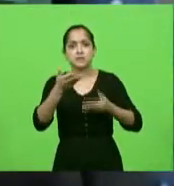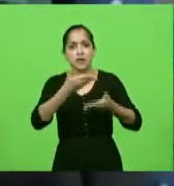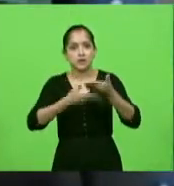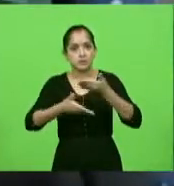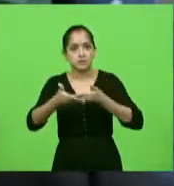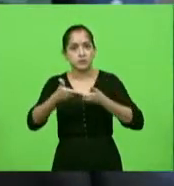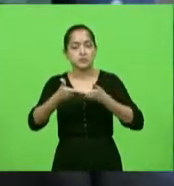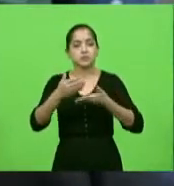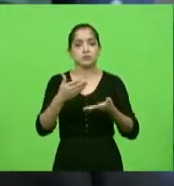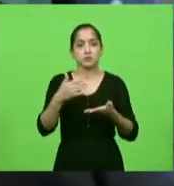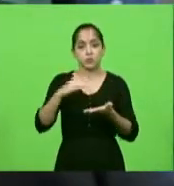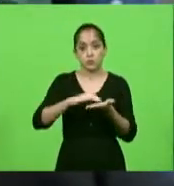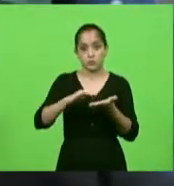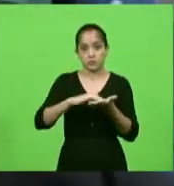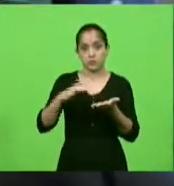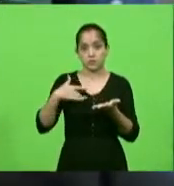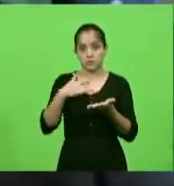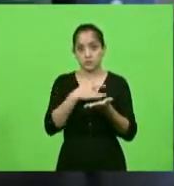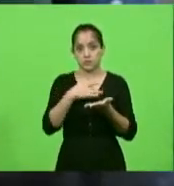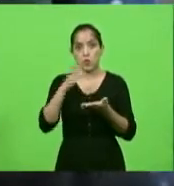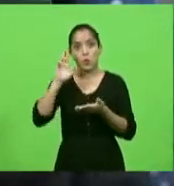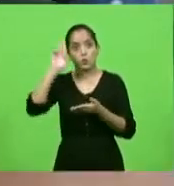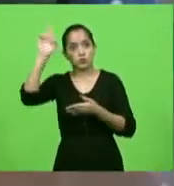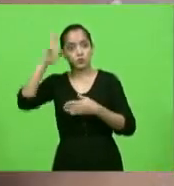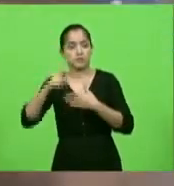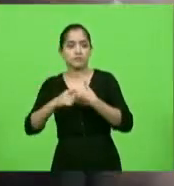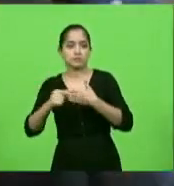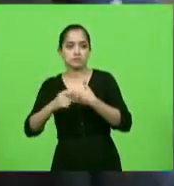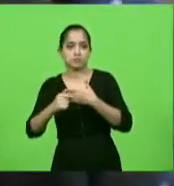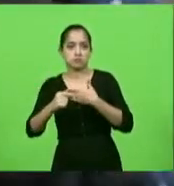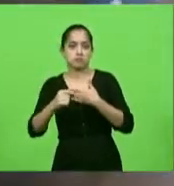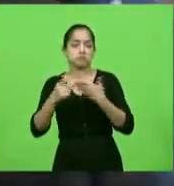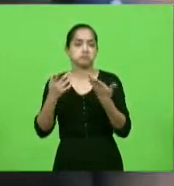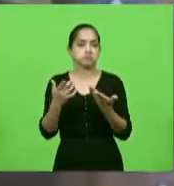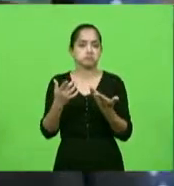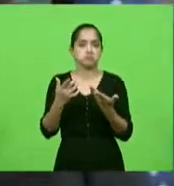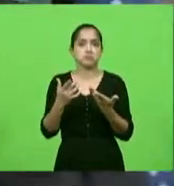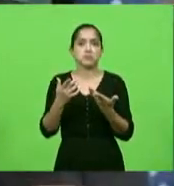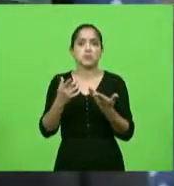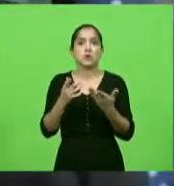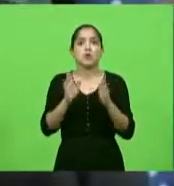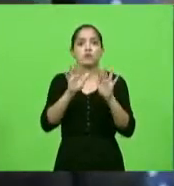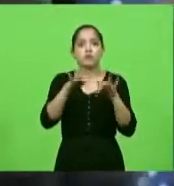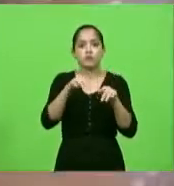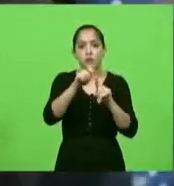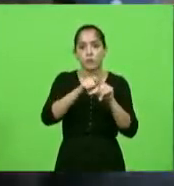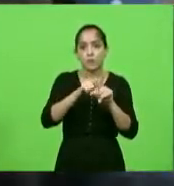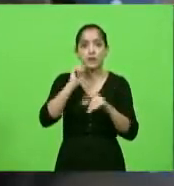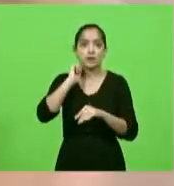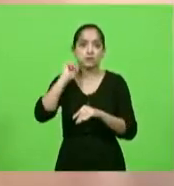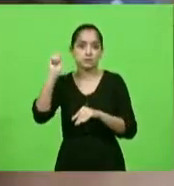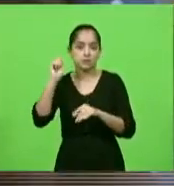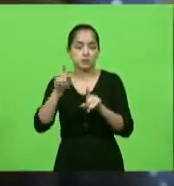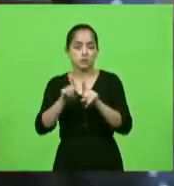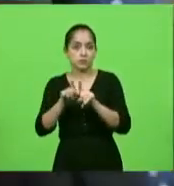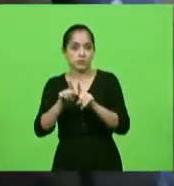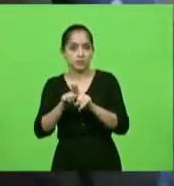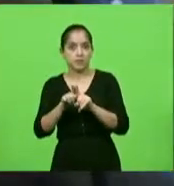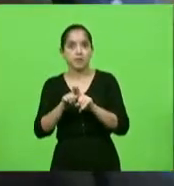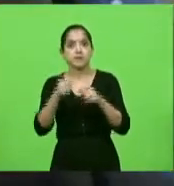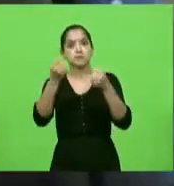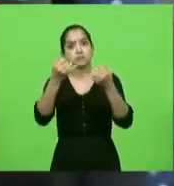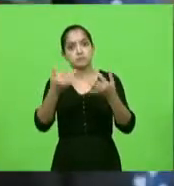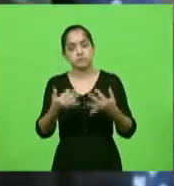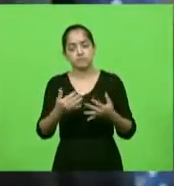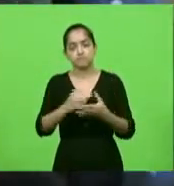pelo governador com o secretário da Saúde e o chefe da Casa Civil, existe menção, antes do final do mês de abril, a esta compra específica dos